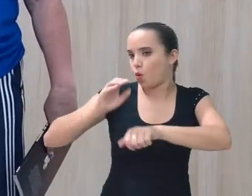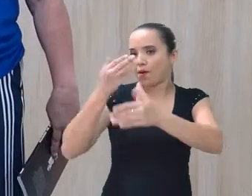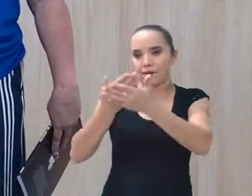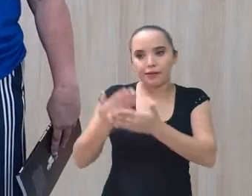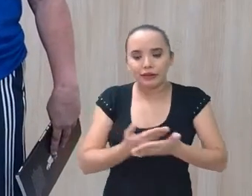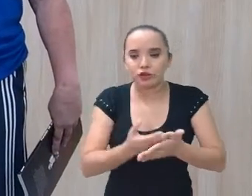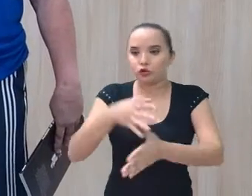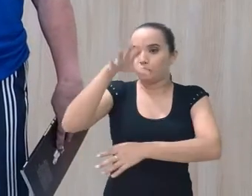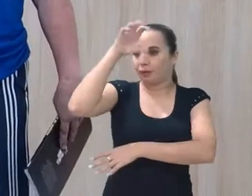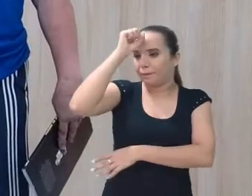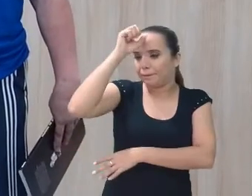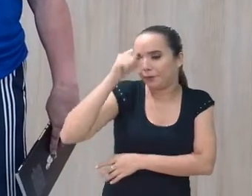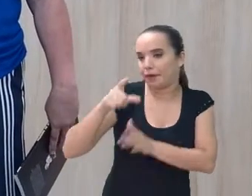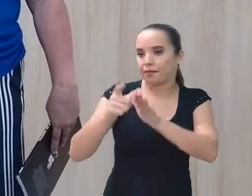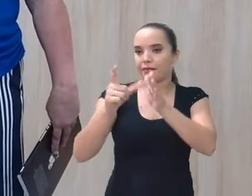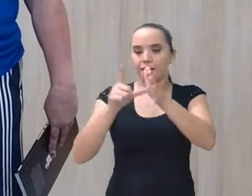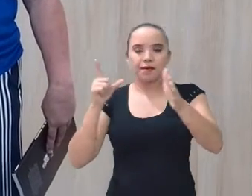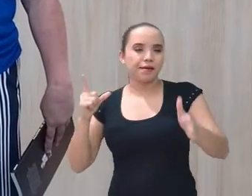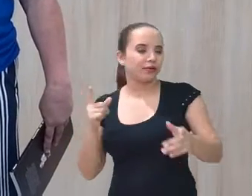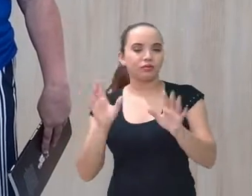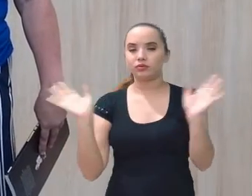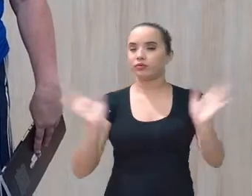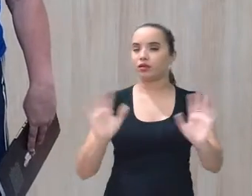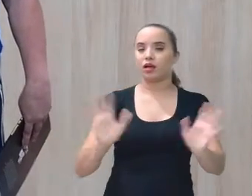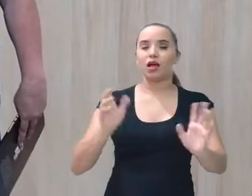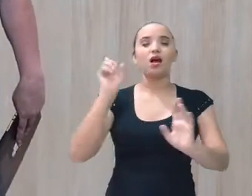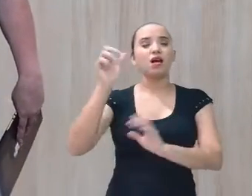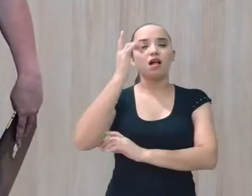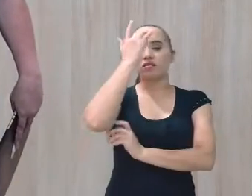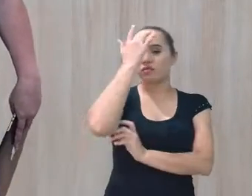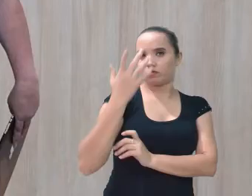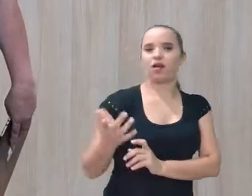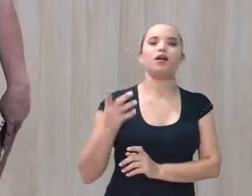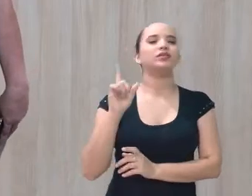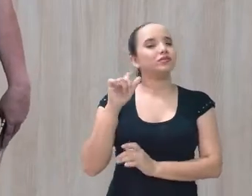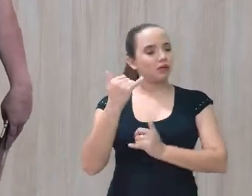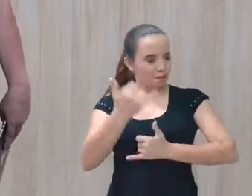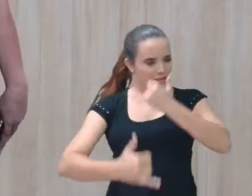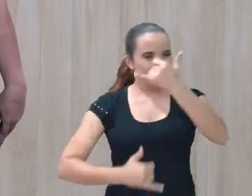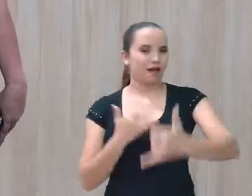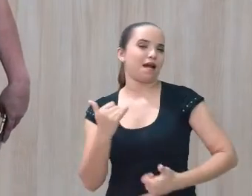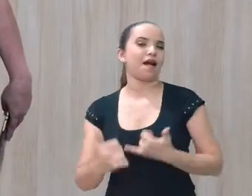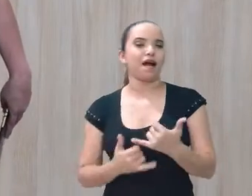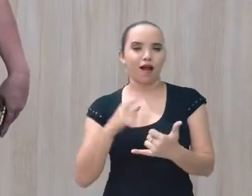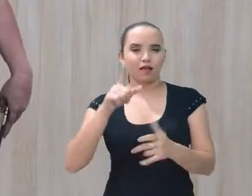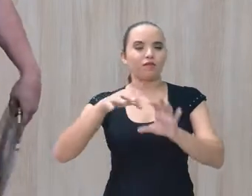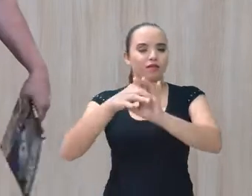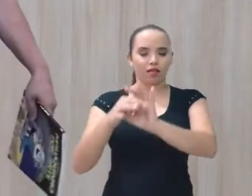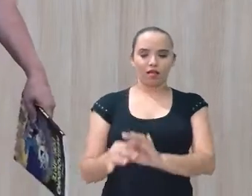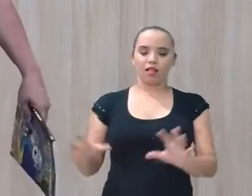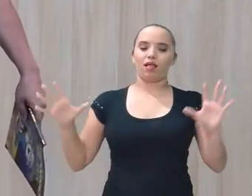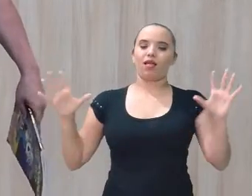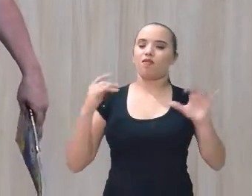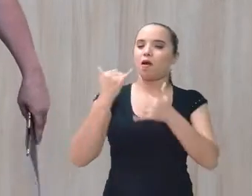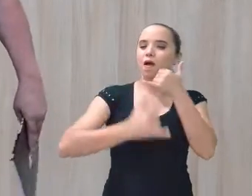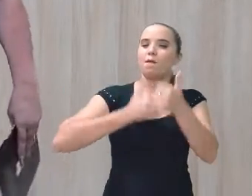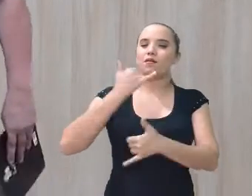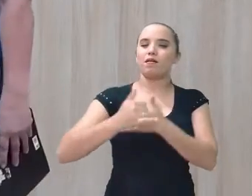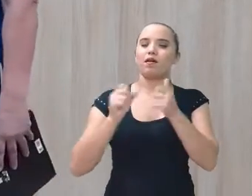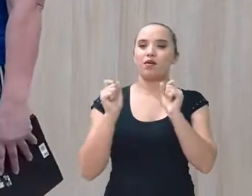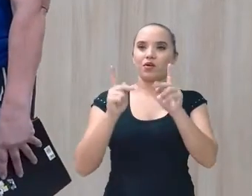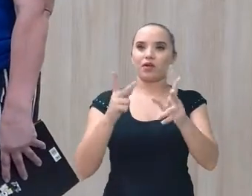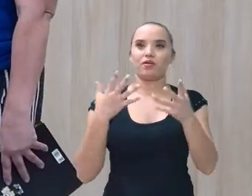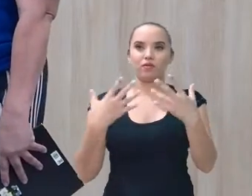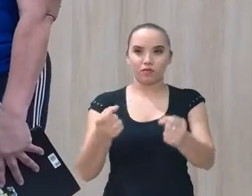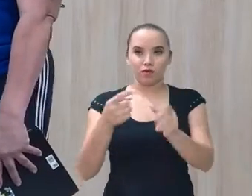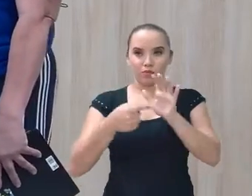definir antes, previamente. Não, é tudo intuitivo, é brincar, né, se permitir brincar com isso. Vou mostrar um